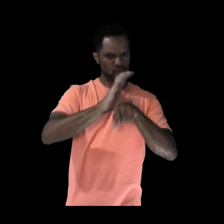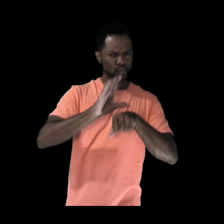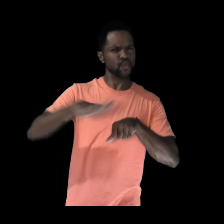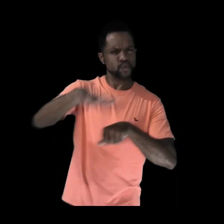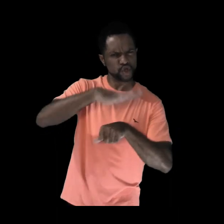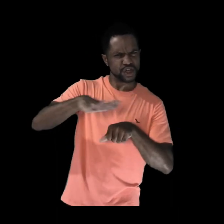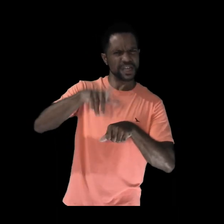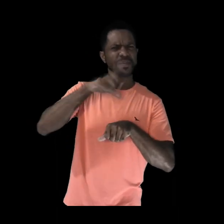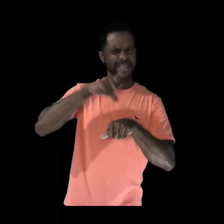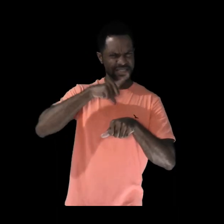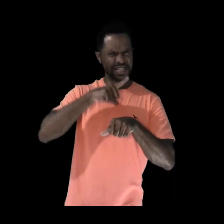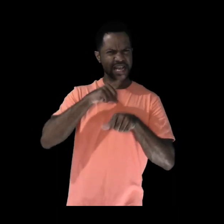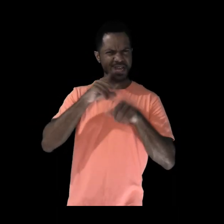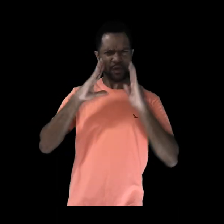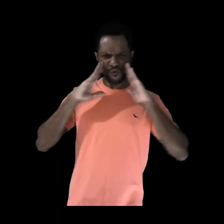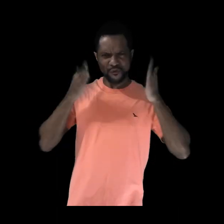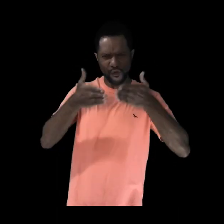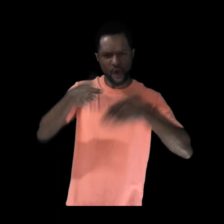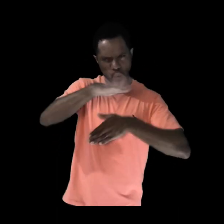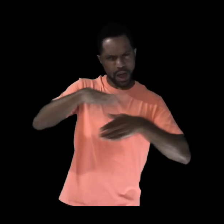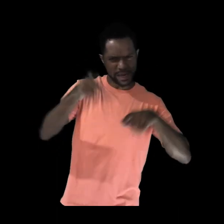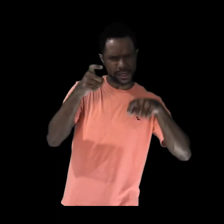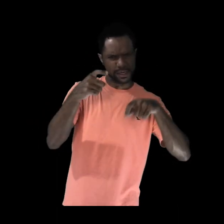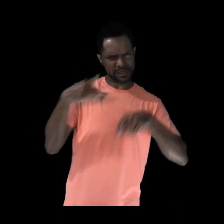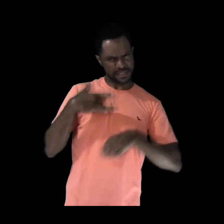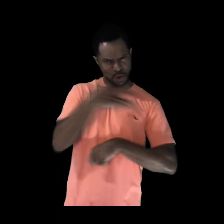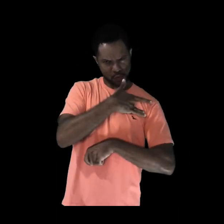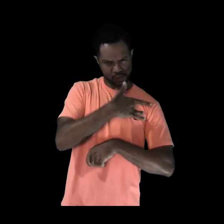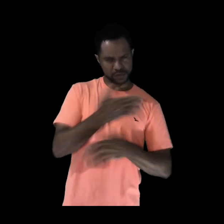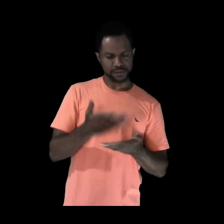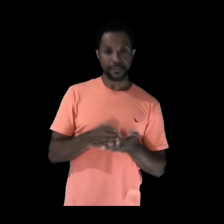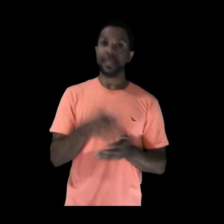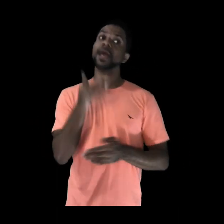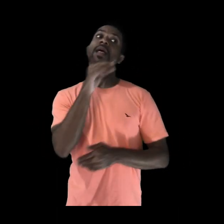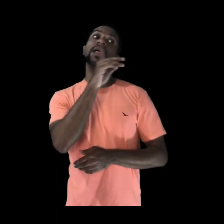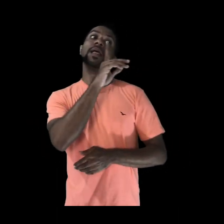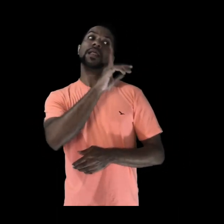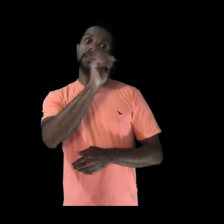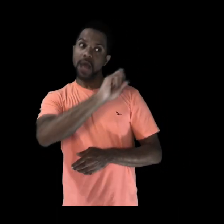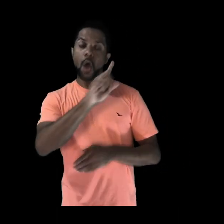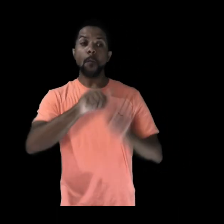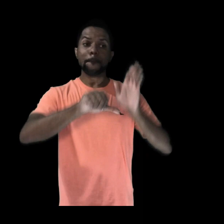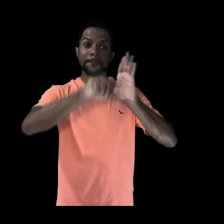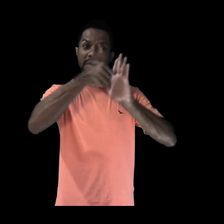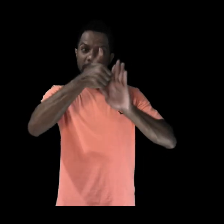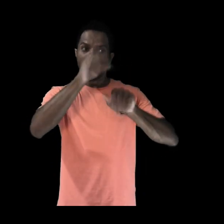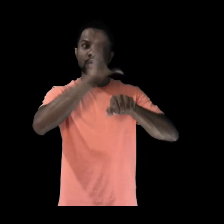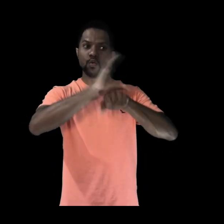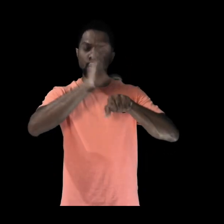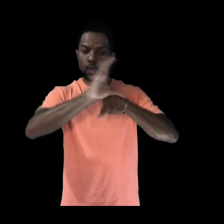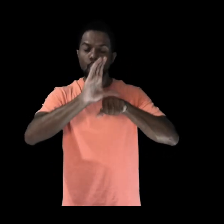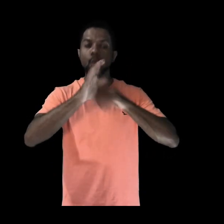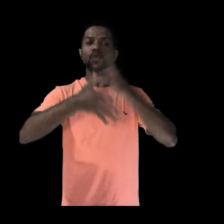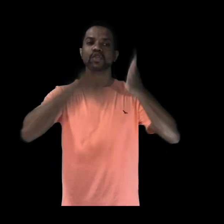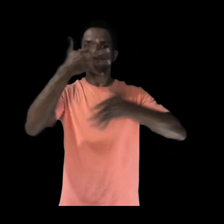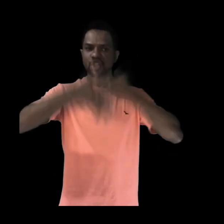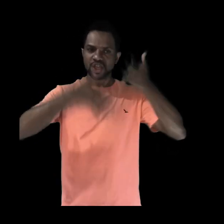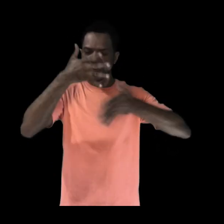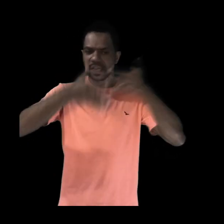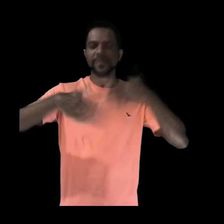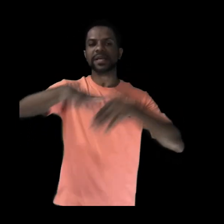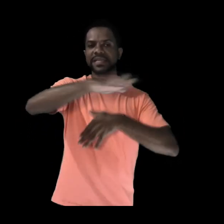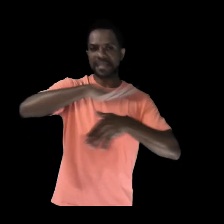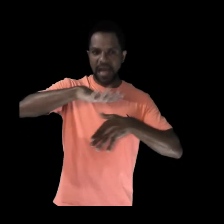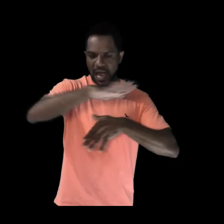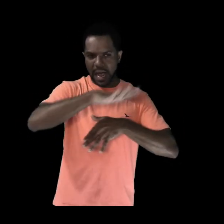Libras com foco na área de saúde? Não, você vai ter que fazer primeiro um curso de Libras e depois um outro curso com área de saúde.